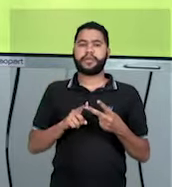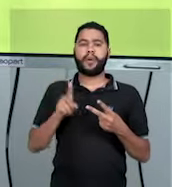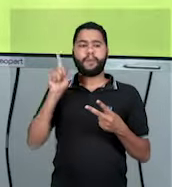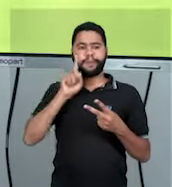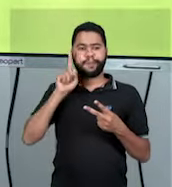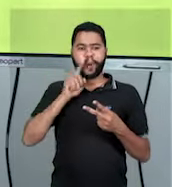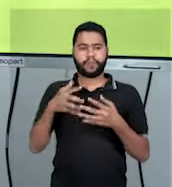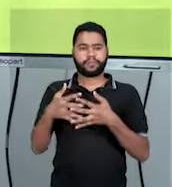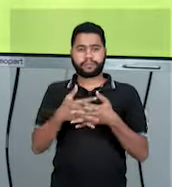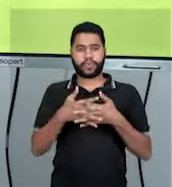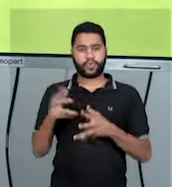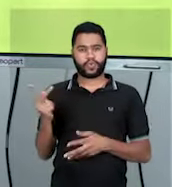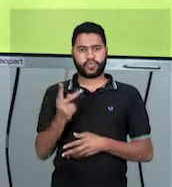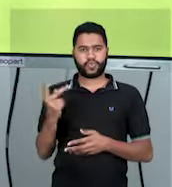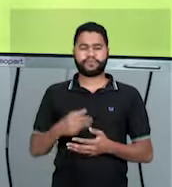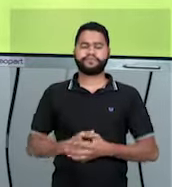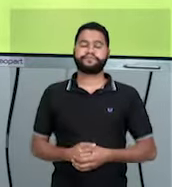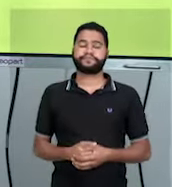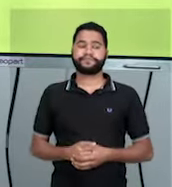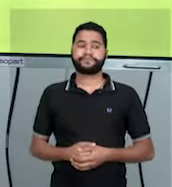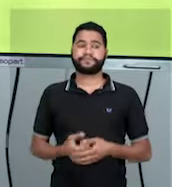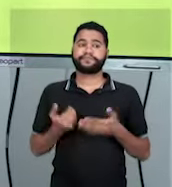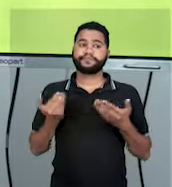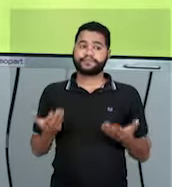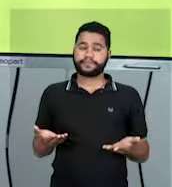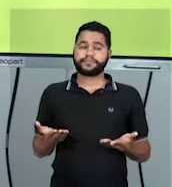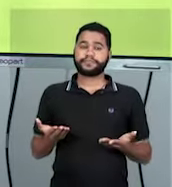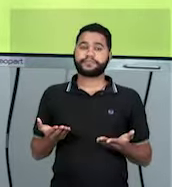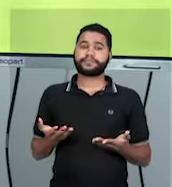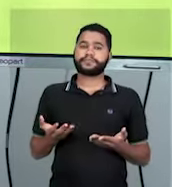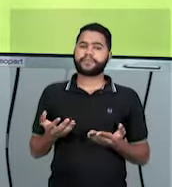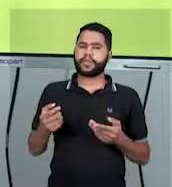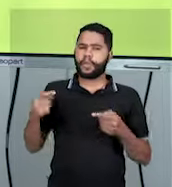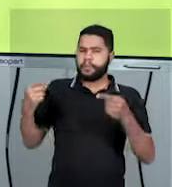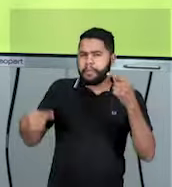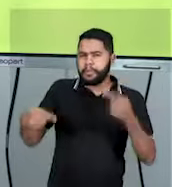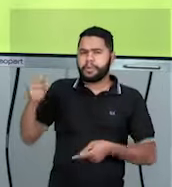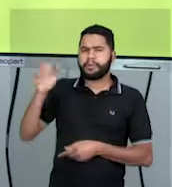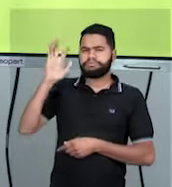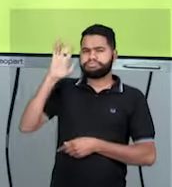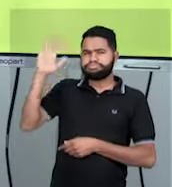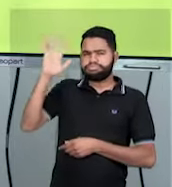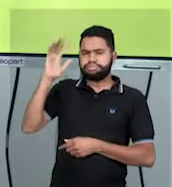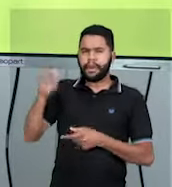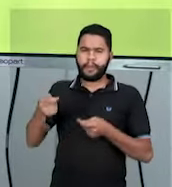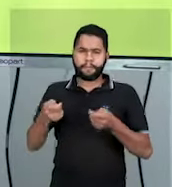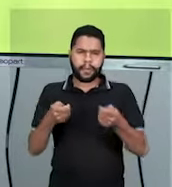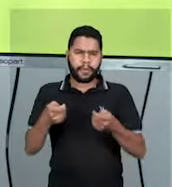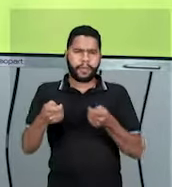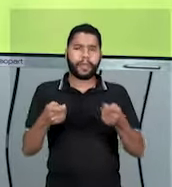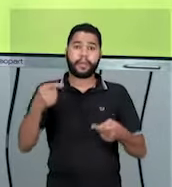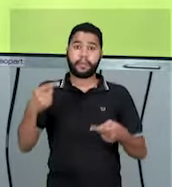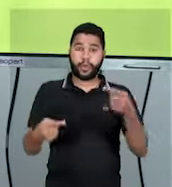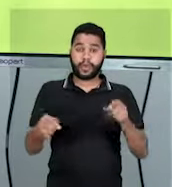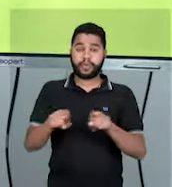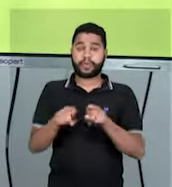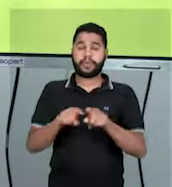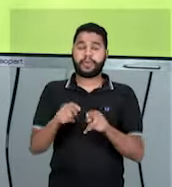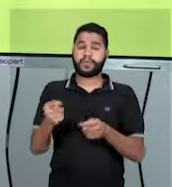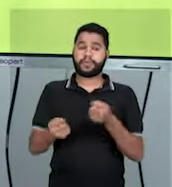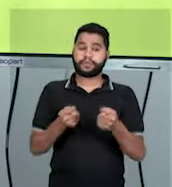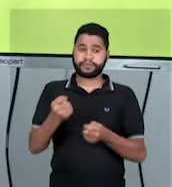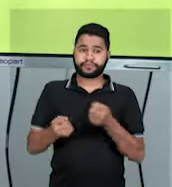econômico entre as duas nações. Bom, então nessa disputa ideológica de domínios políticos e